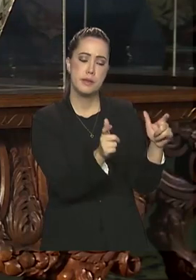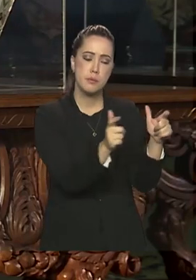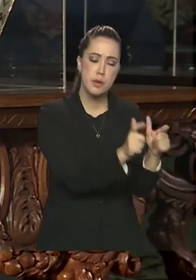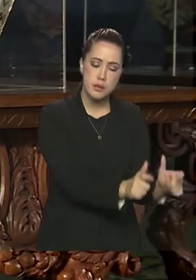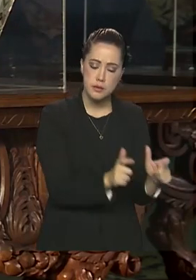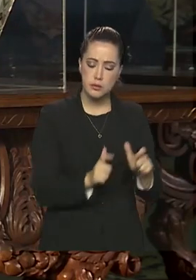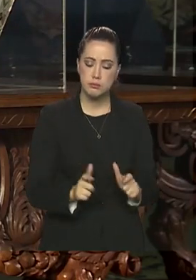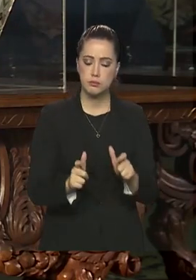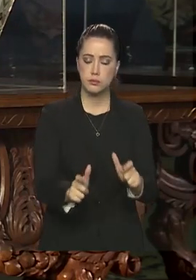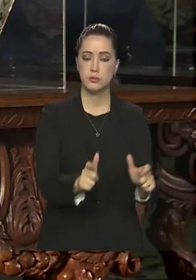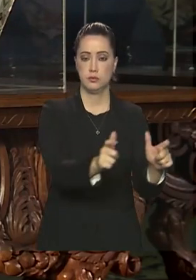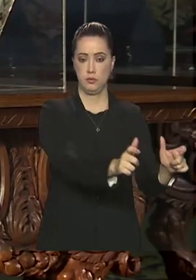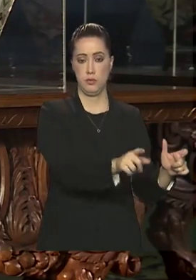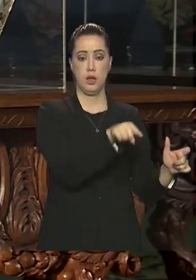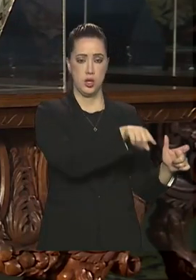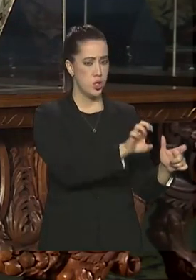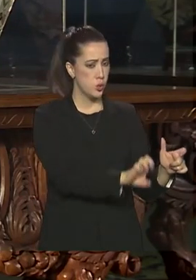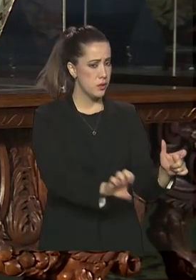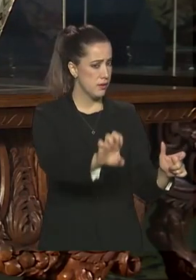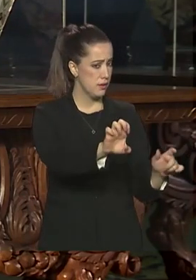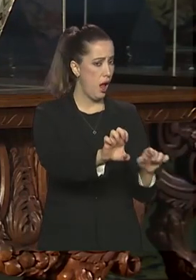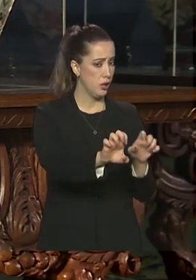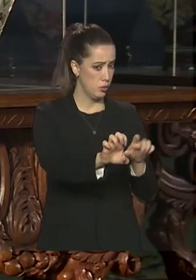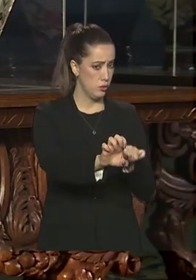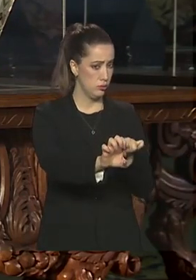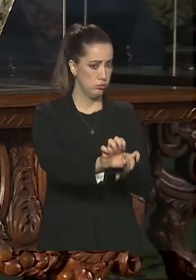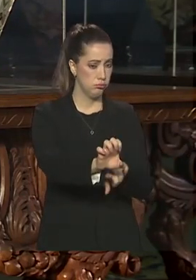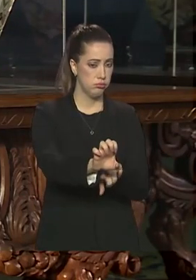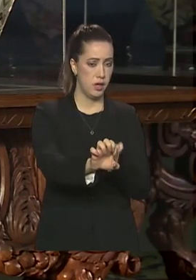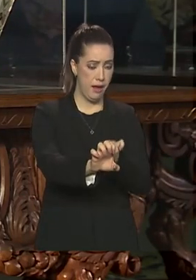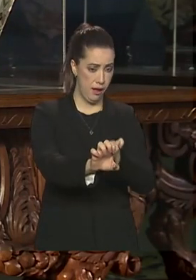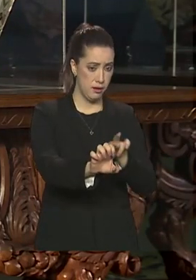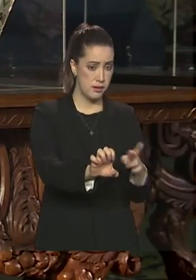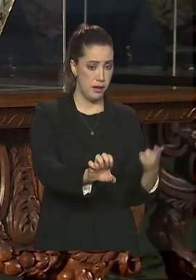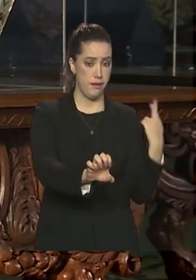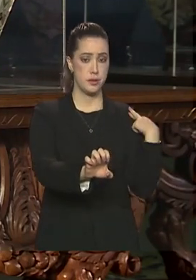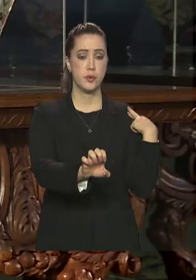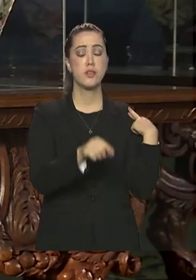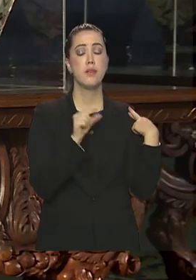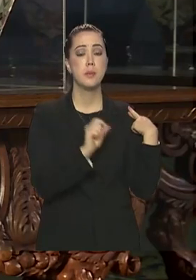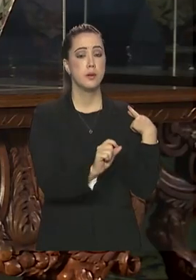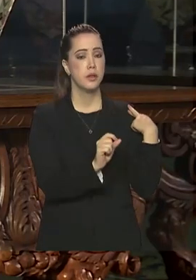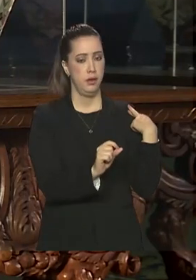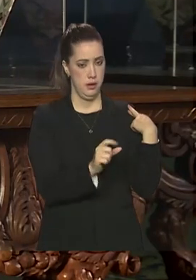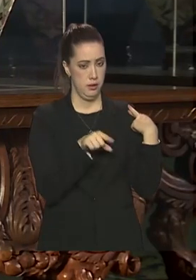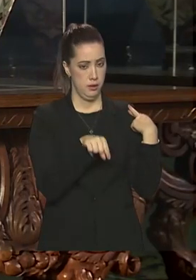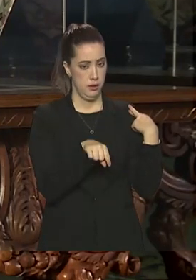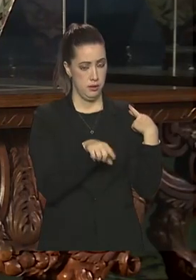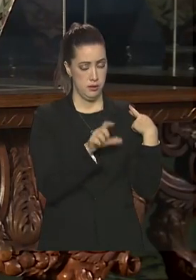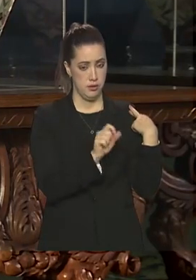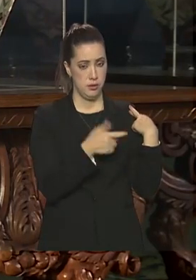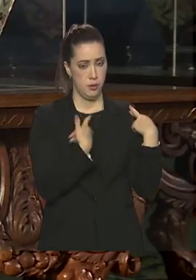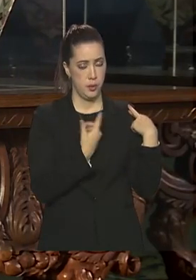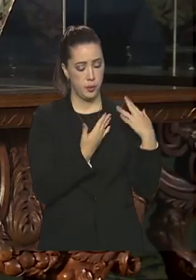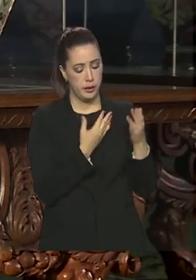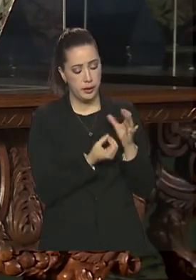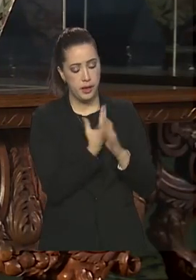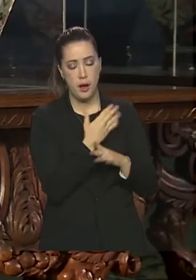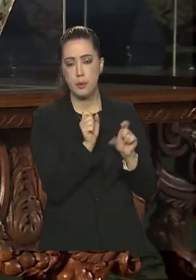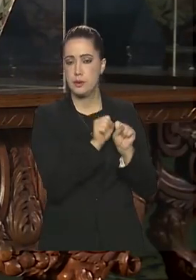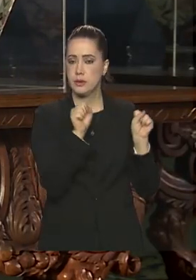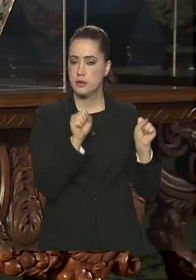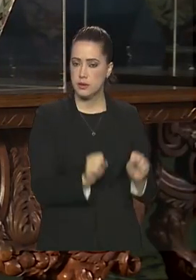as distribuidoras de cada um dos estados, que serão as responsáveis por realizarem os sistemas, por implementarem e também